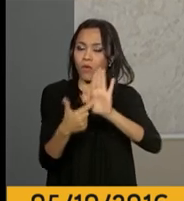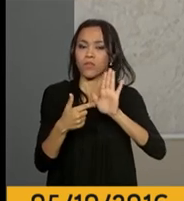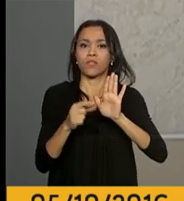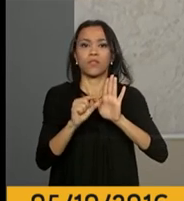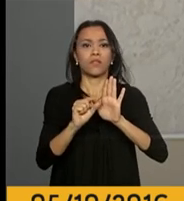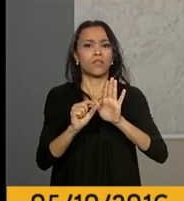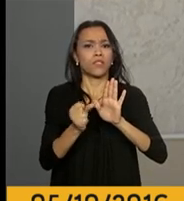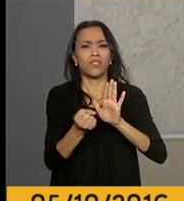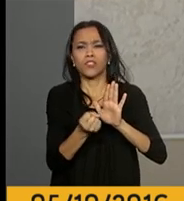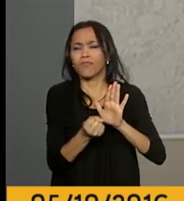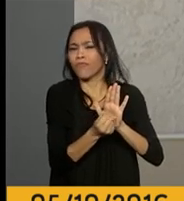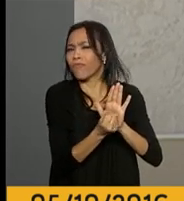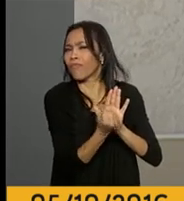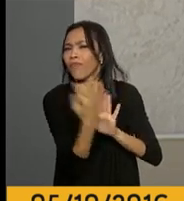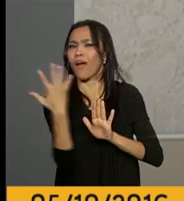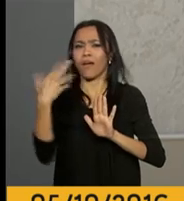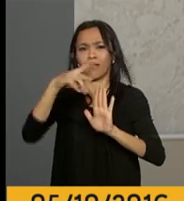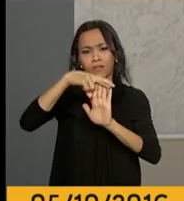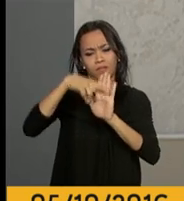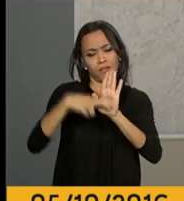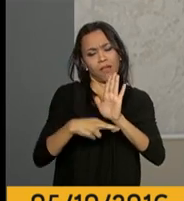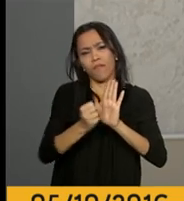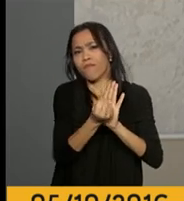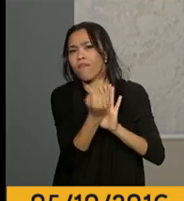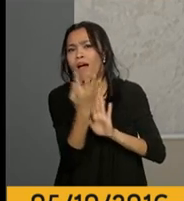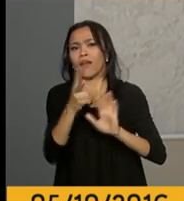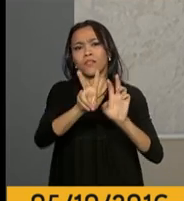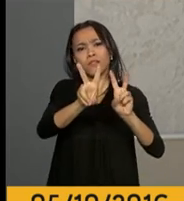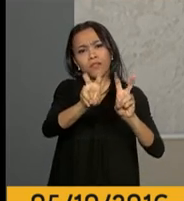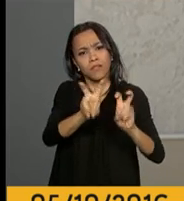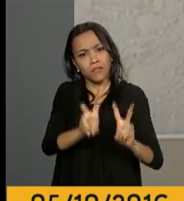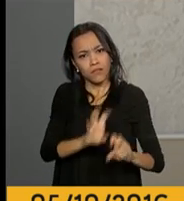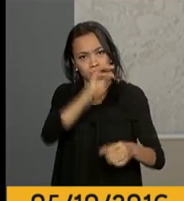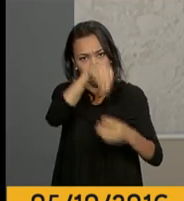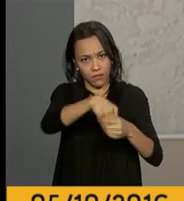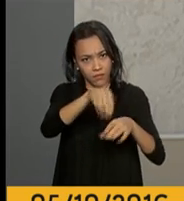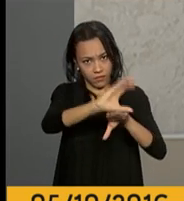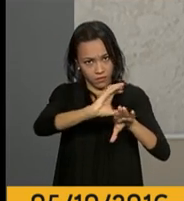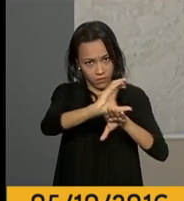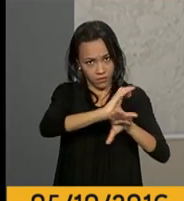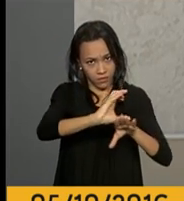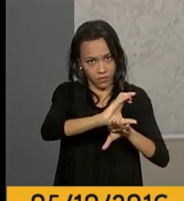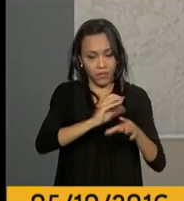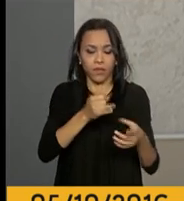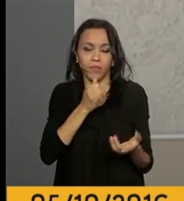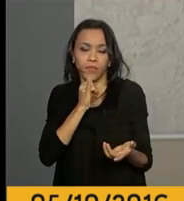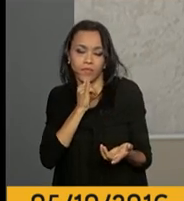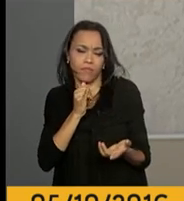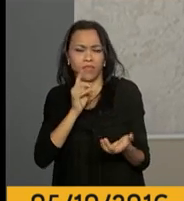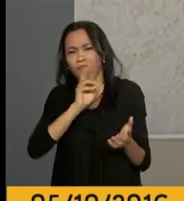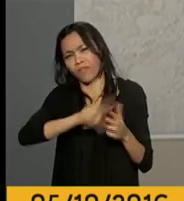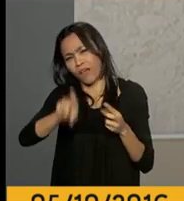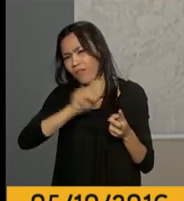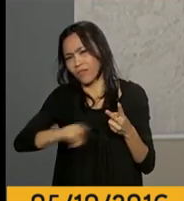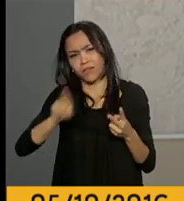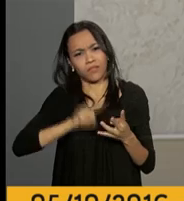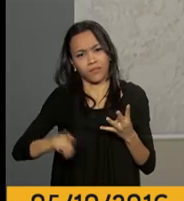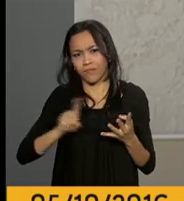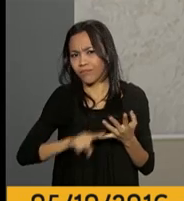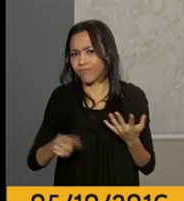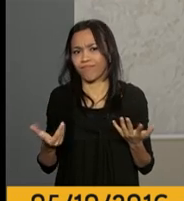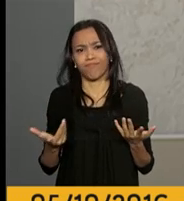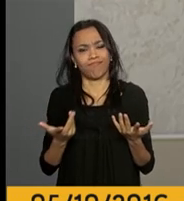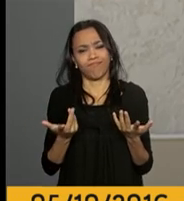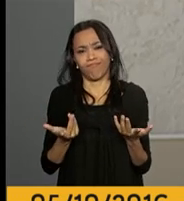prever muitas normas e muitos assuntos no seu texto o caso da anencefalia o caso enfim vários Vários vários